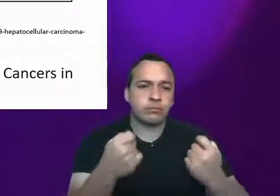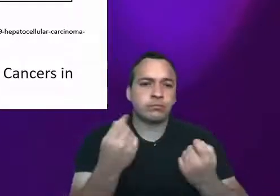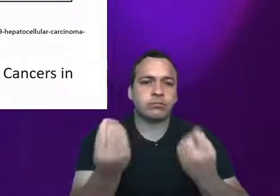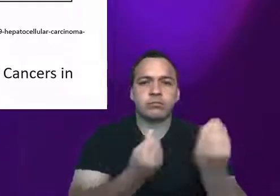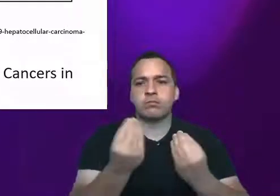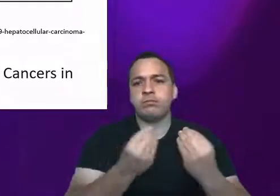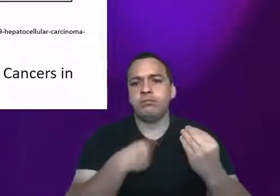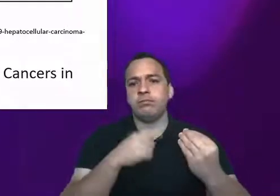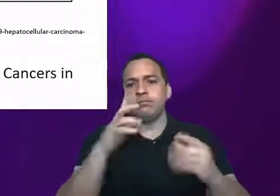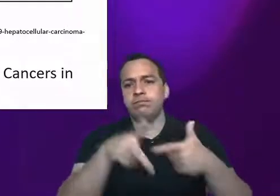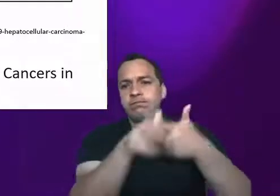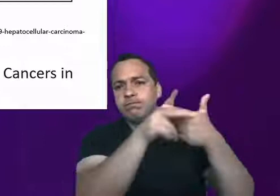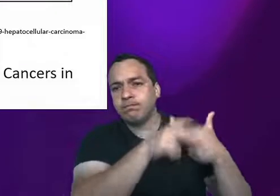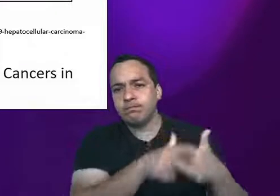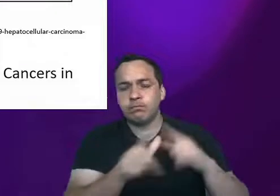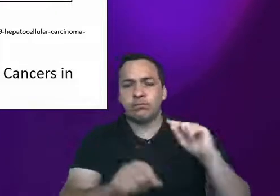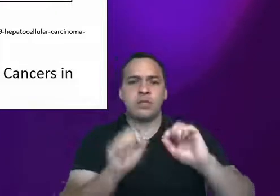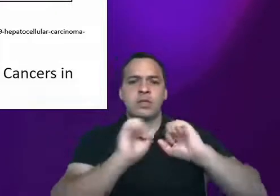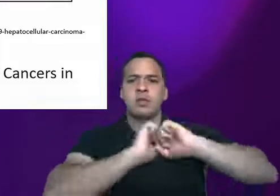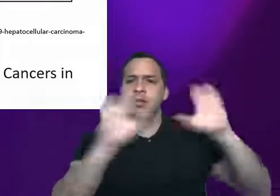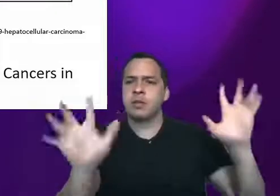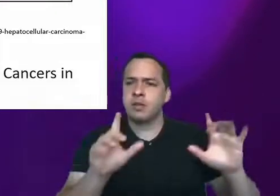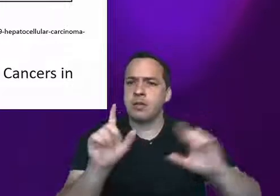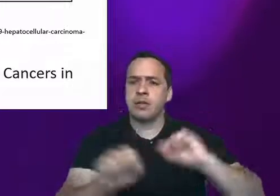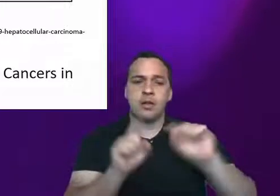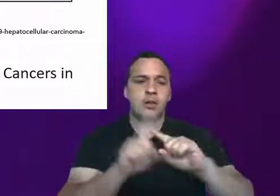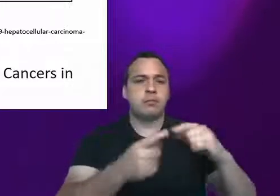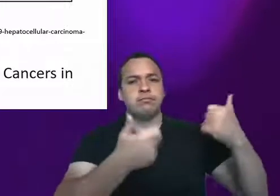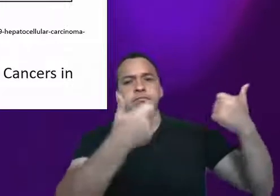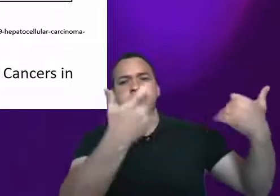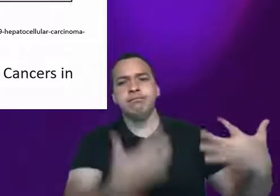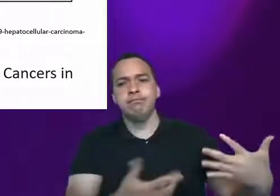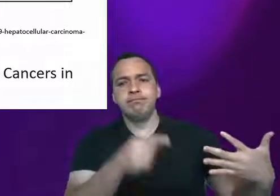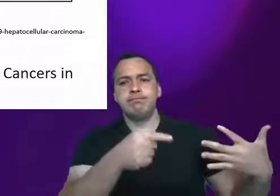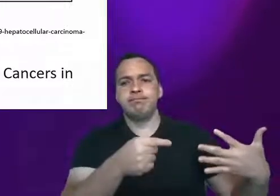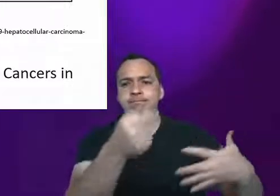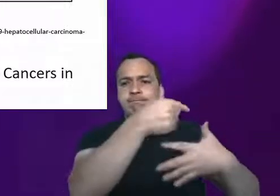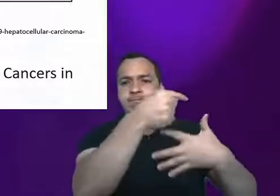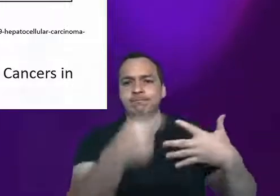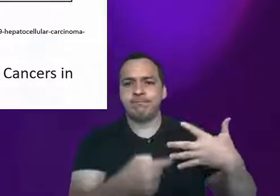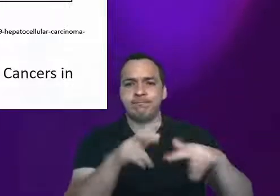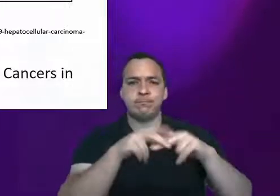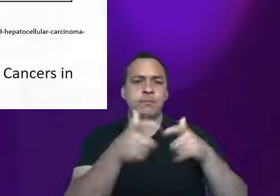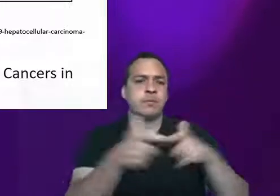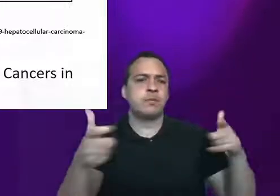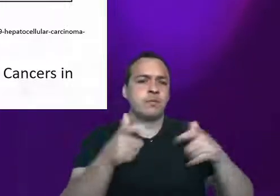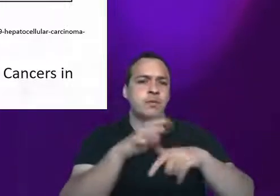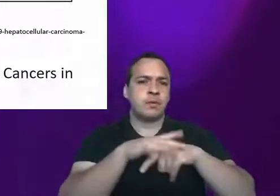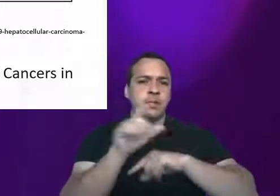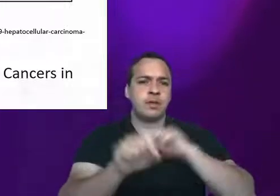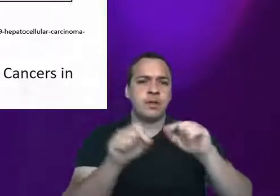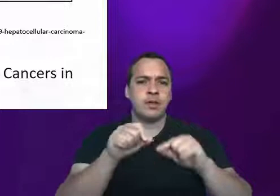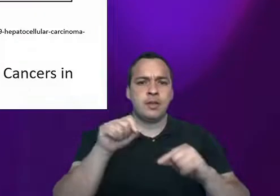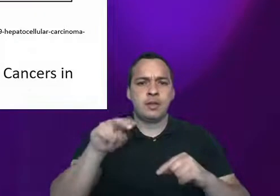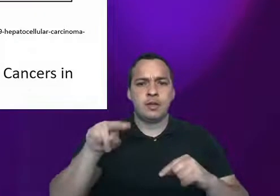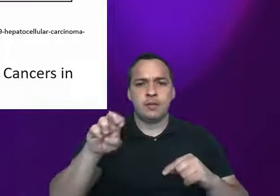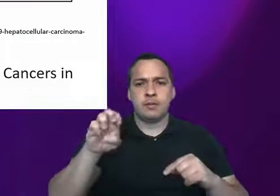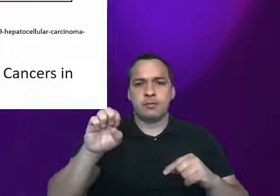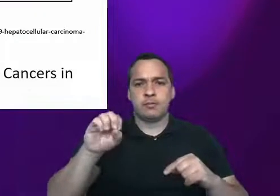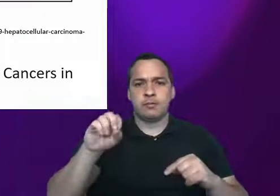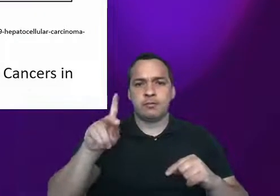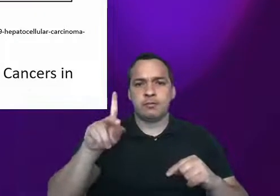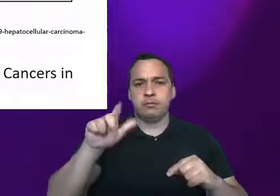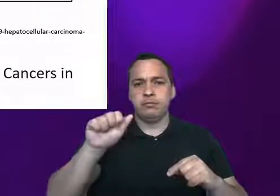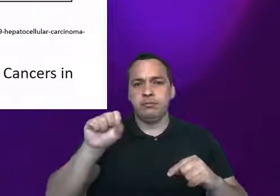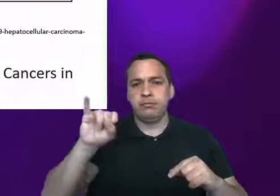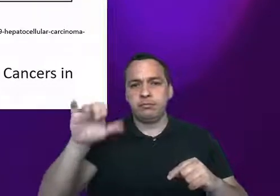diagnóstico muito claro e muito definido, porque a maioria das doenças neoplásicas primárias